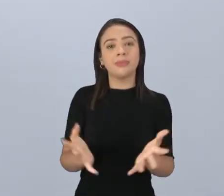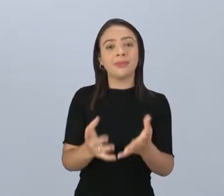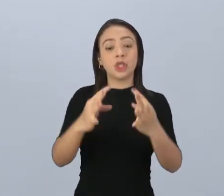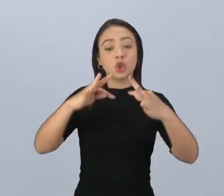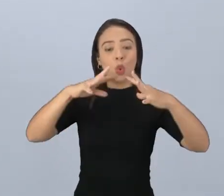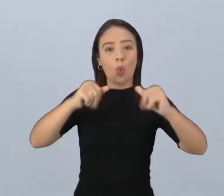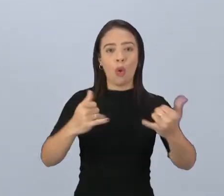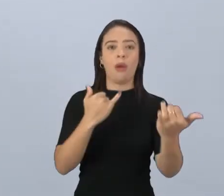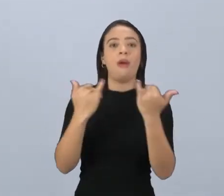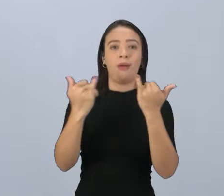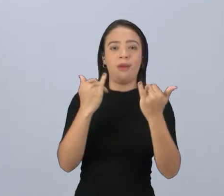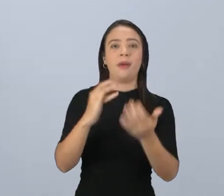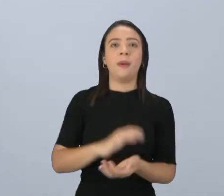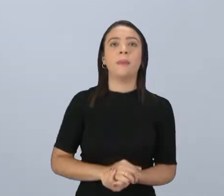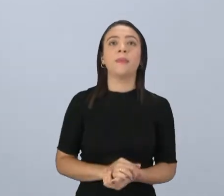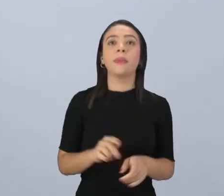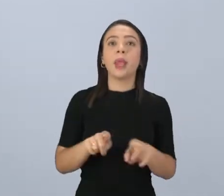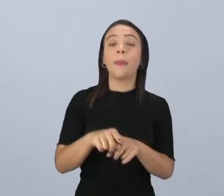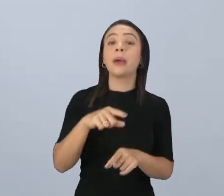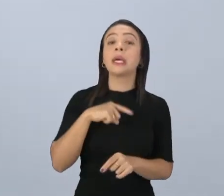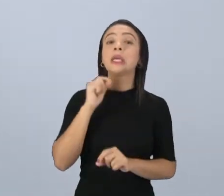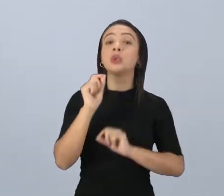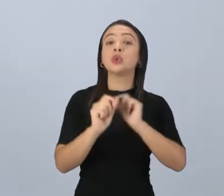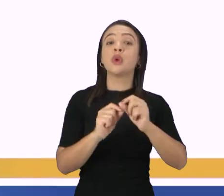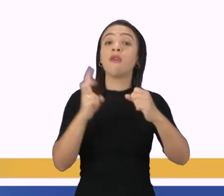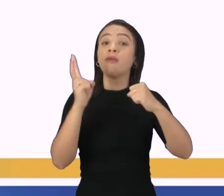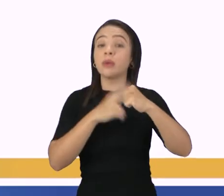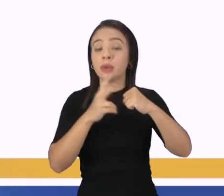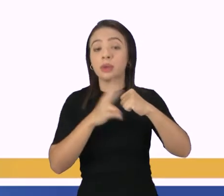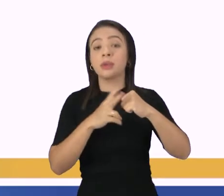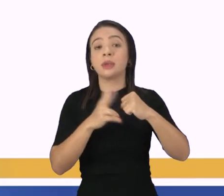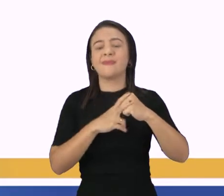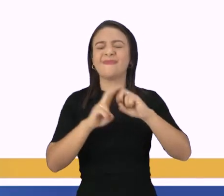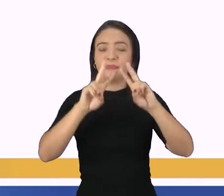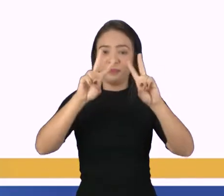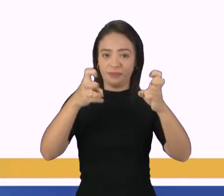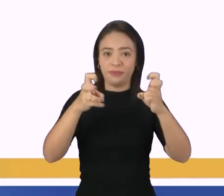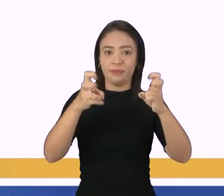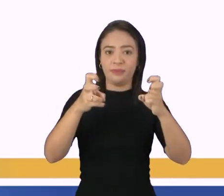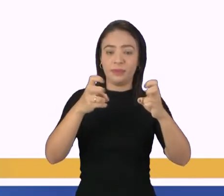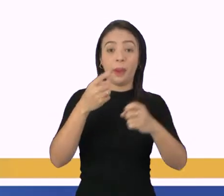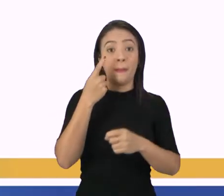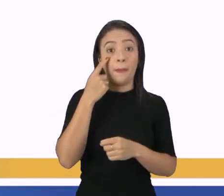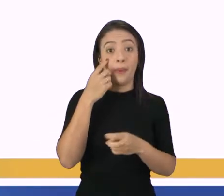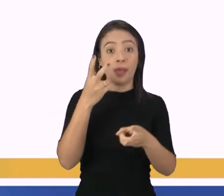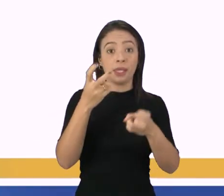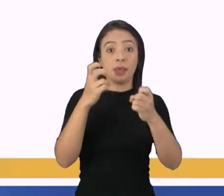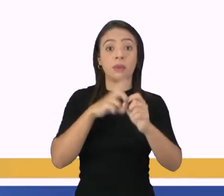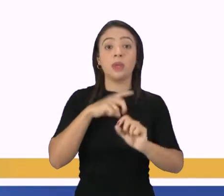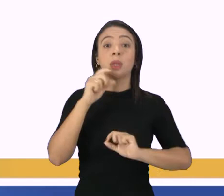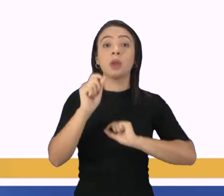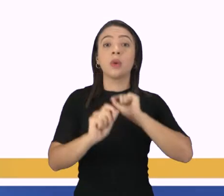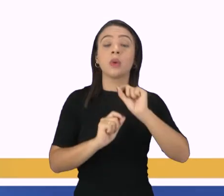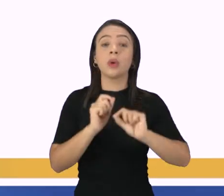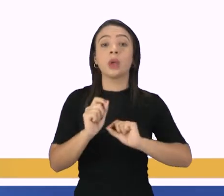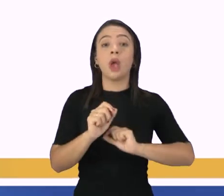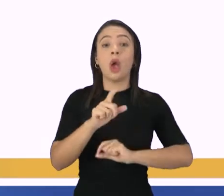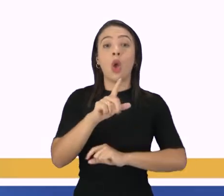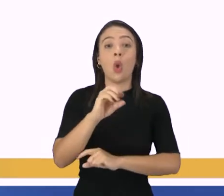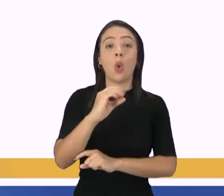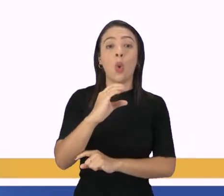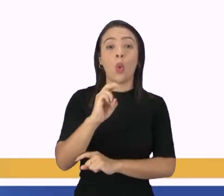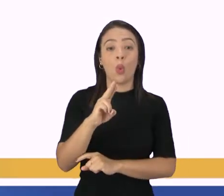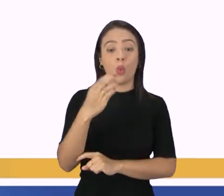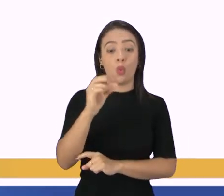outra pontuação. Os verbos no título Vejam que aqui nós temos uma locução